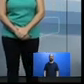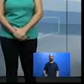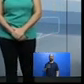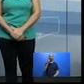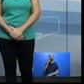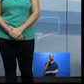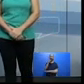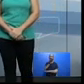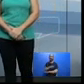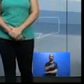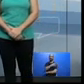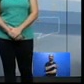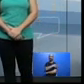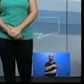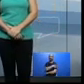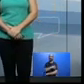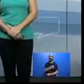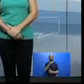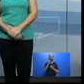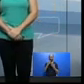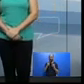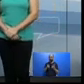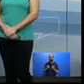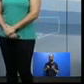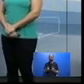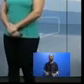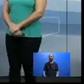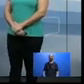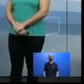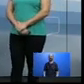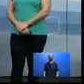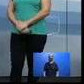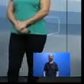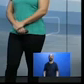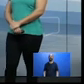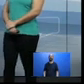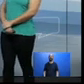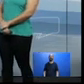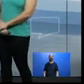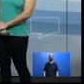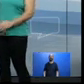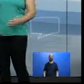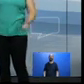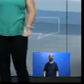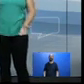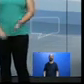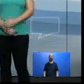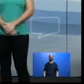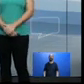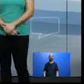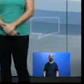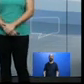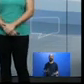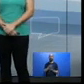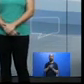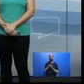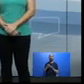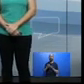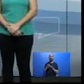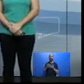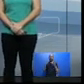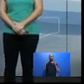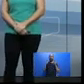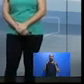Boa tarde, quarto ano. Tudo bem, meus amores? Meninos, nós vamos começar com história, né?